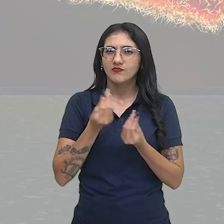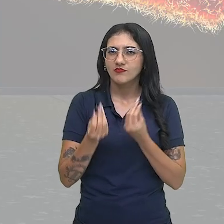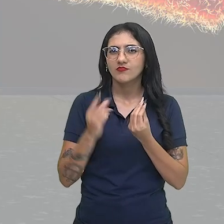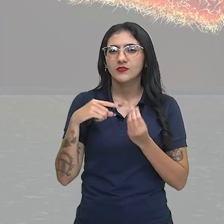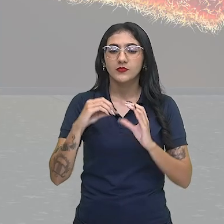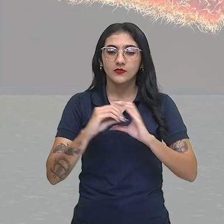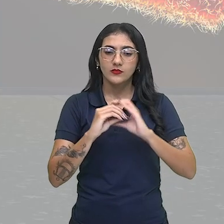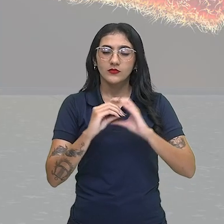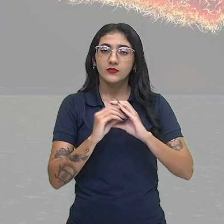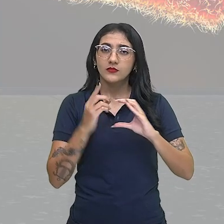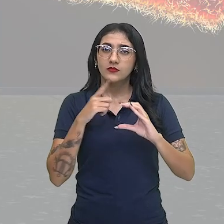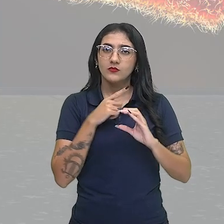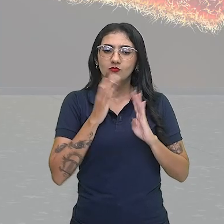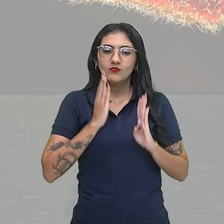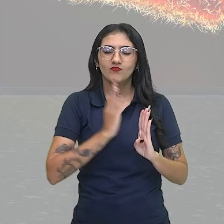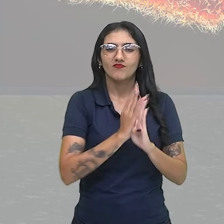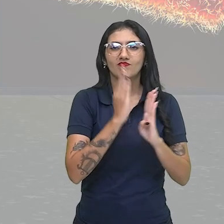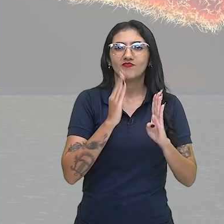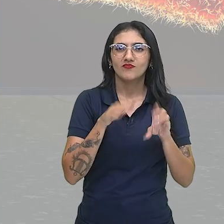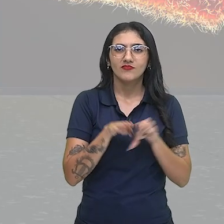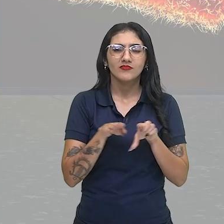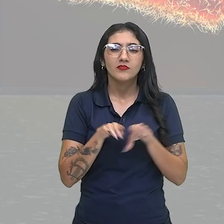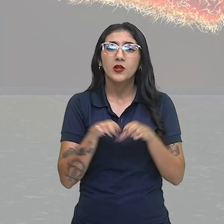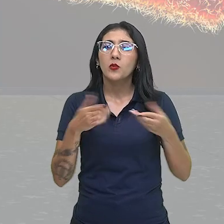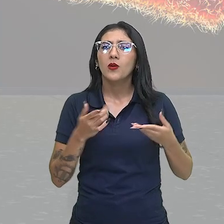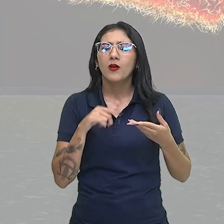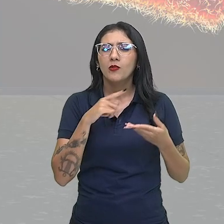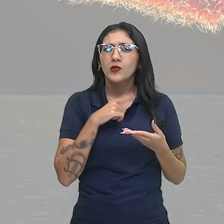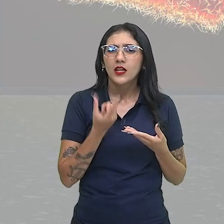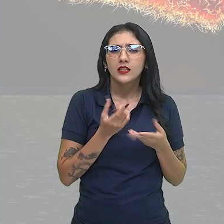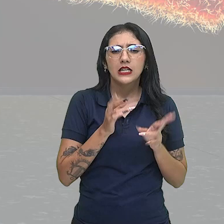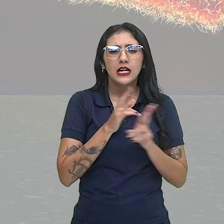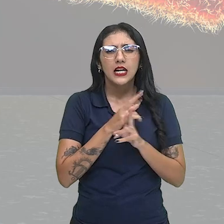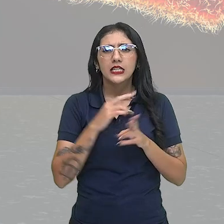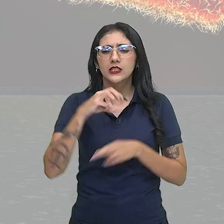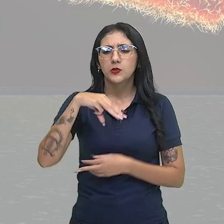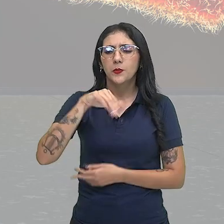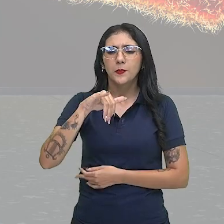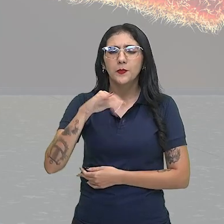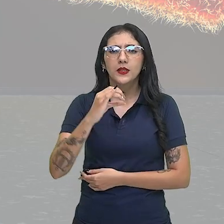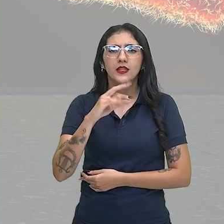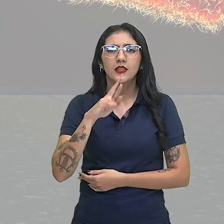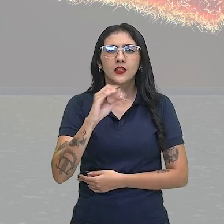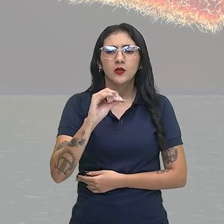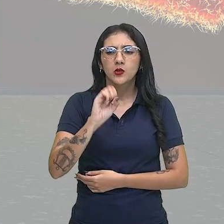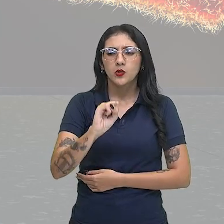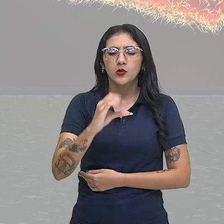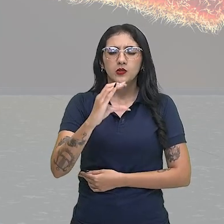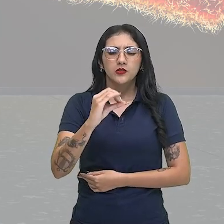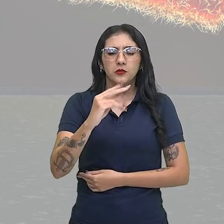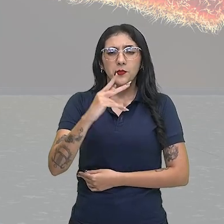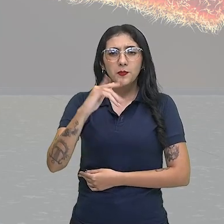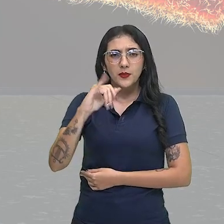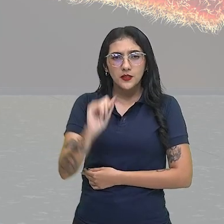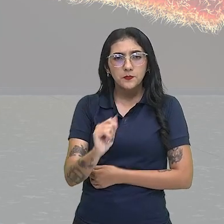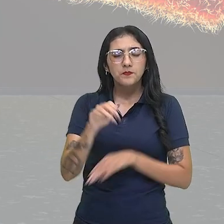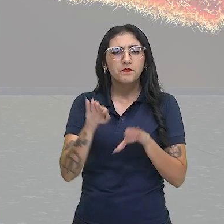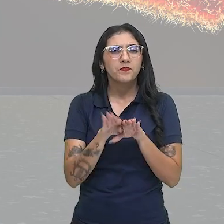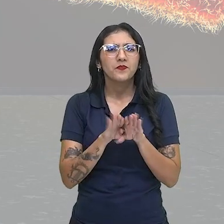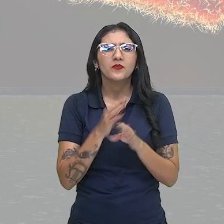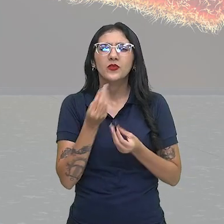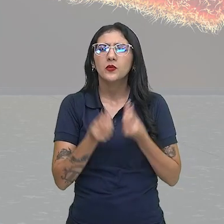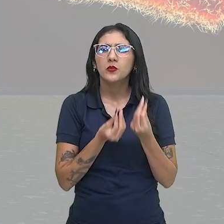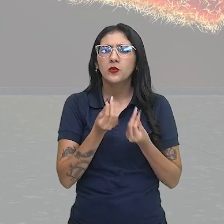foi descoberta e qual o papel da microscopia nesse processo e por que a forma das células ela